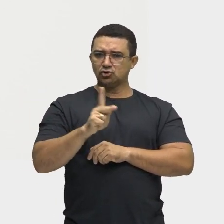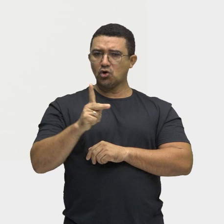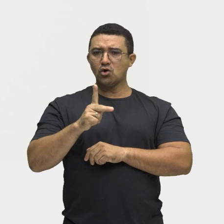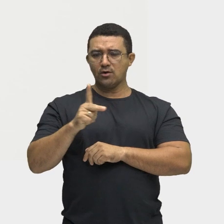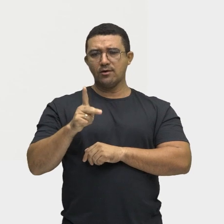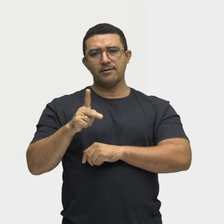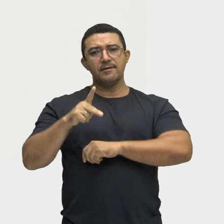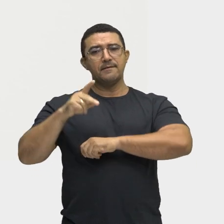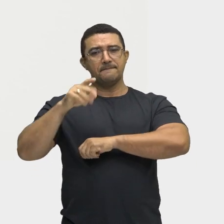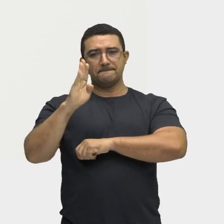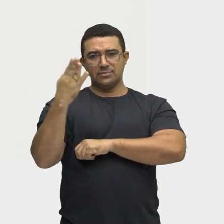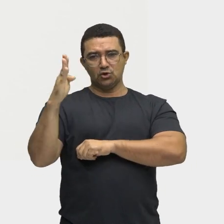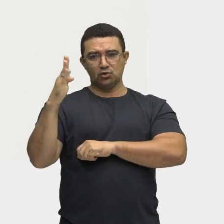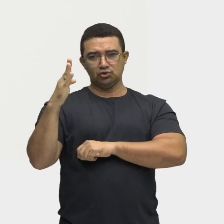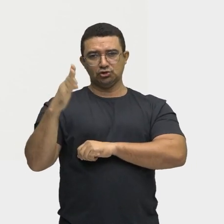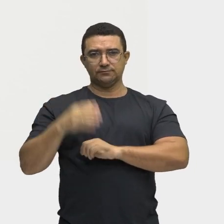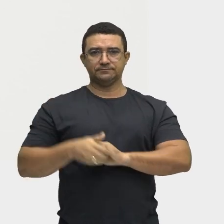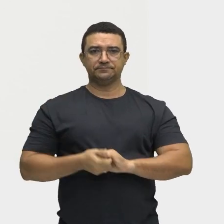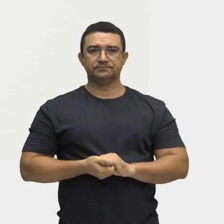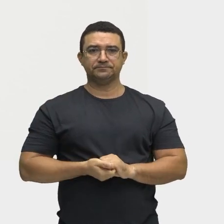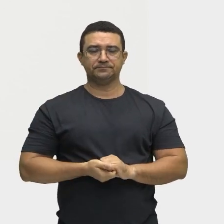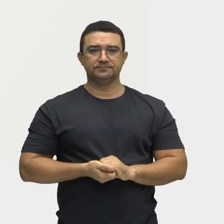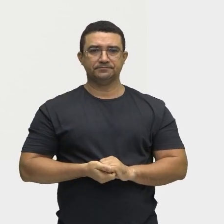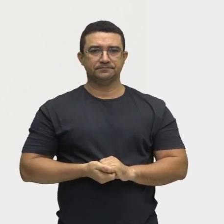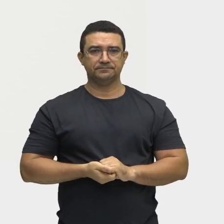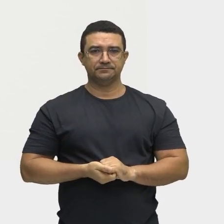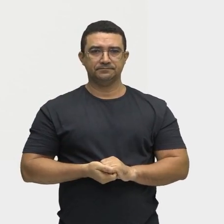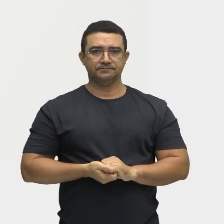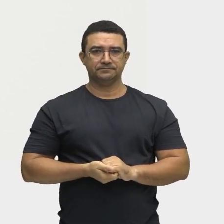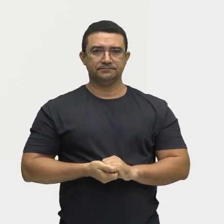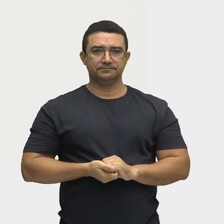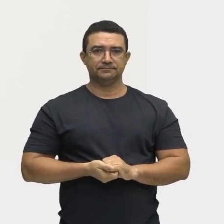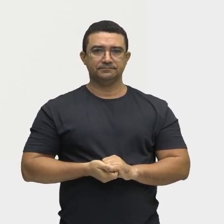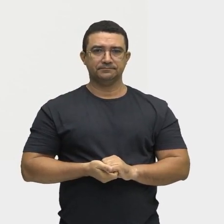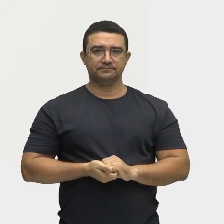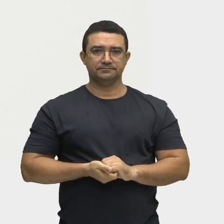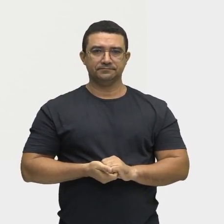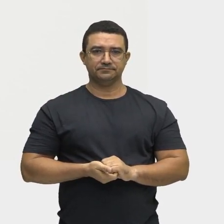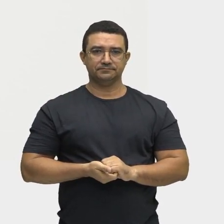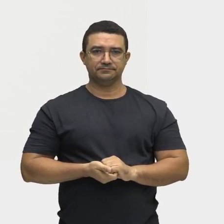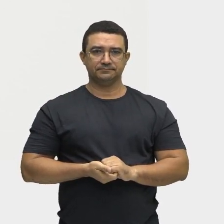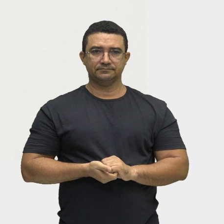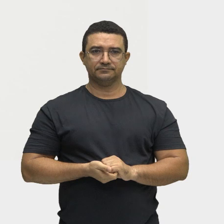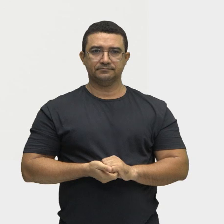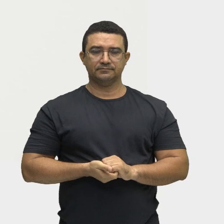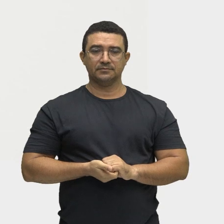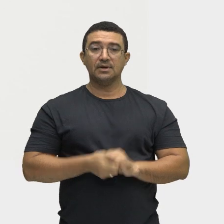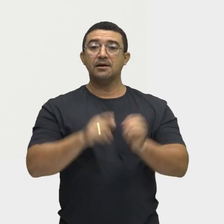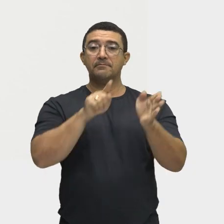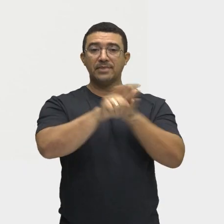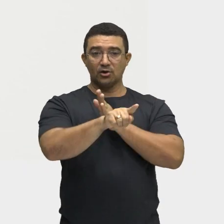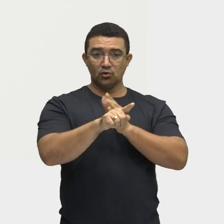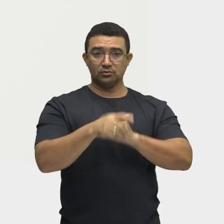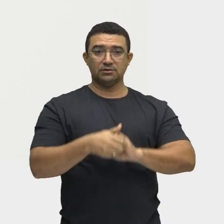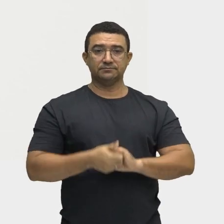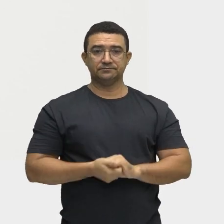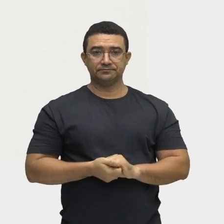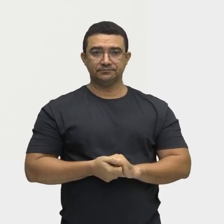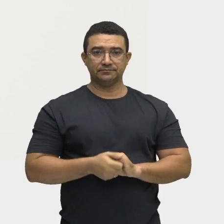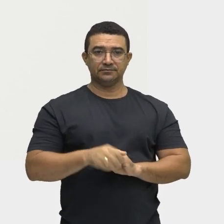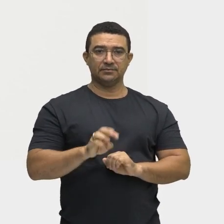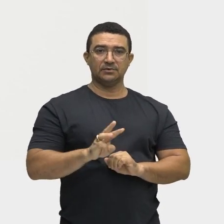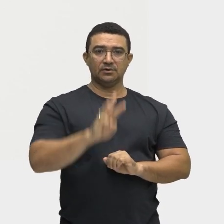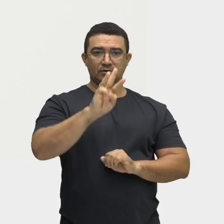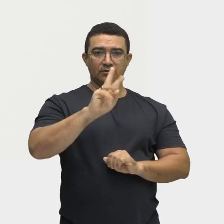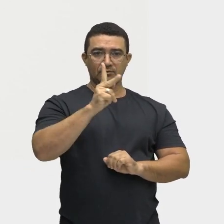am a dentist, certo? De acordo com a sua resposta, né? Sua realidade. Próxima pergunta que a teacher fez para o